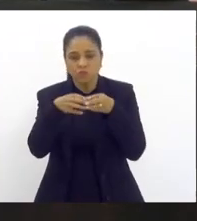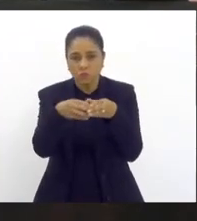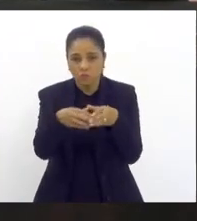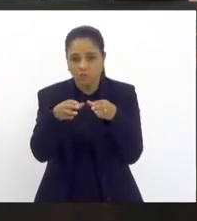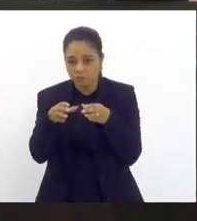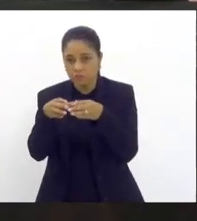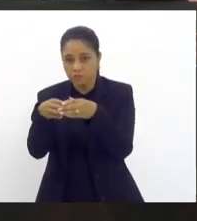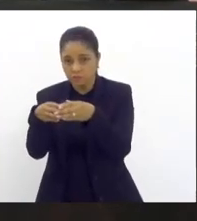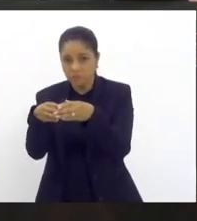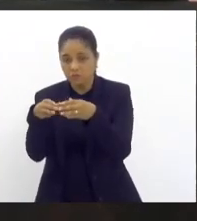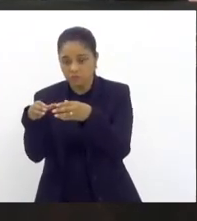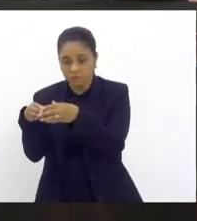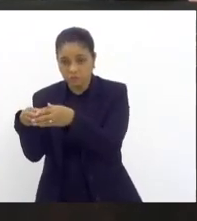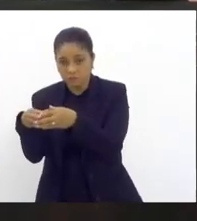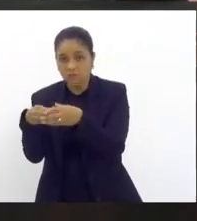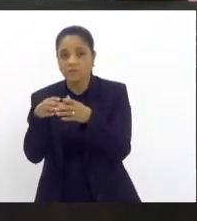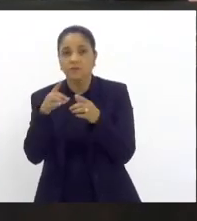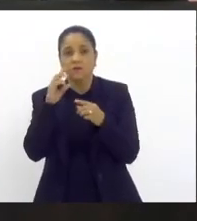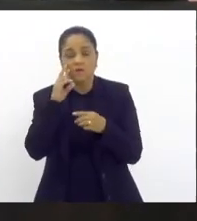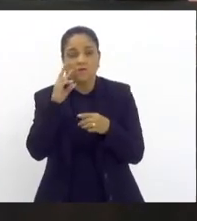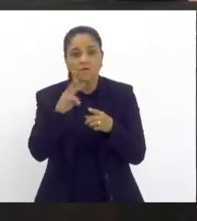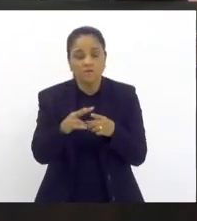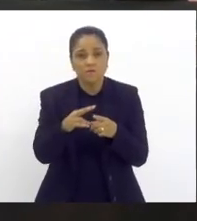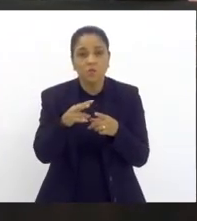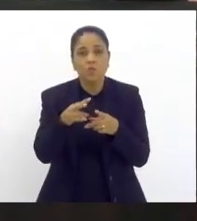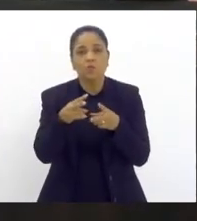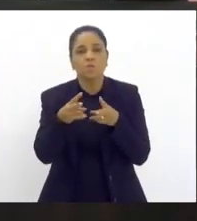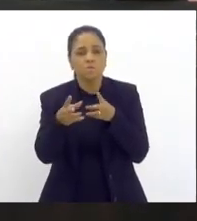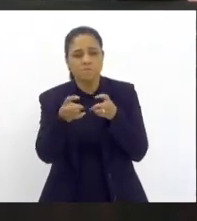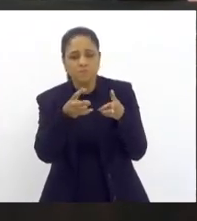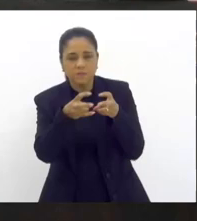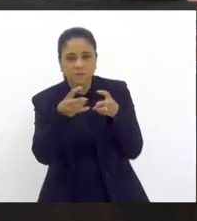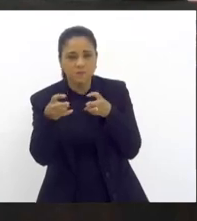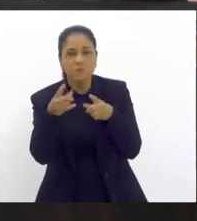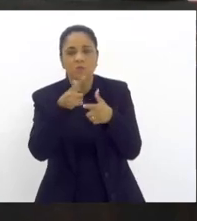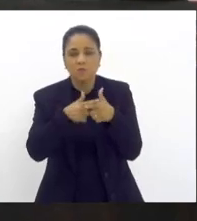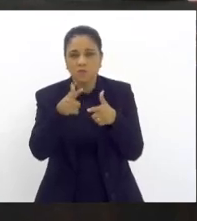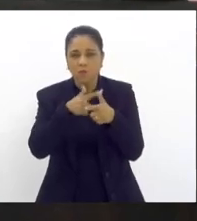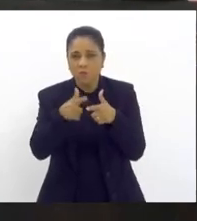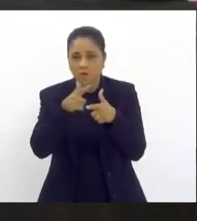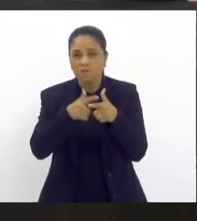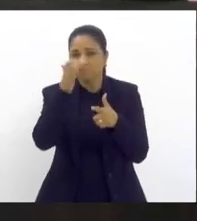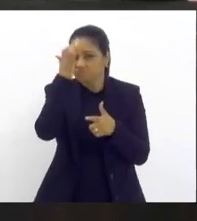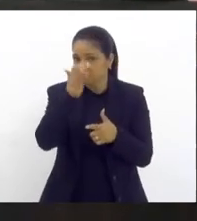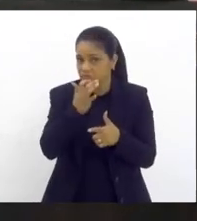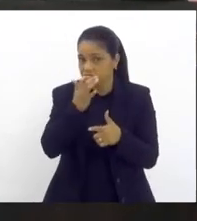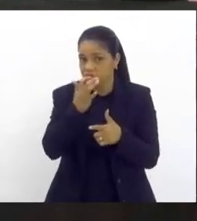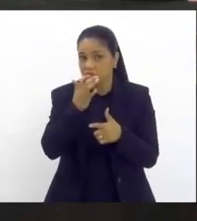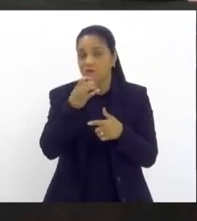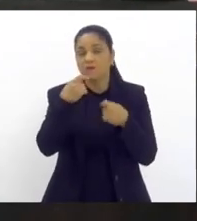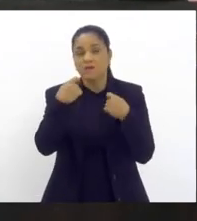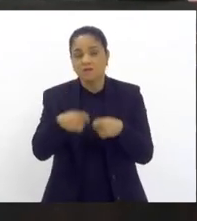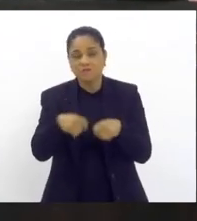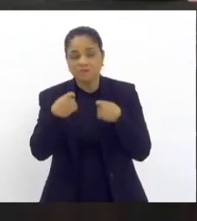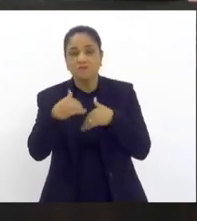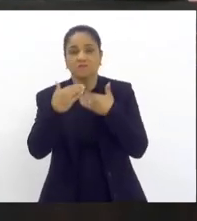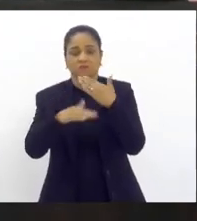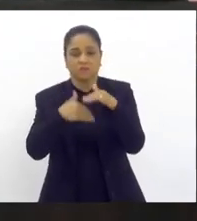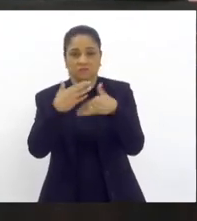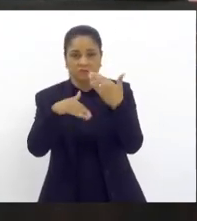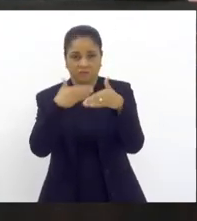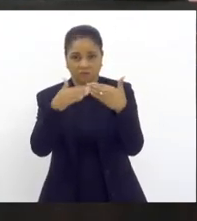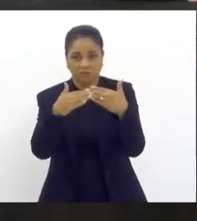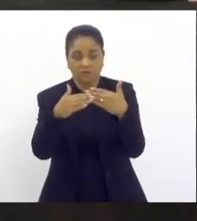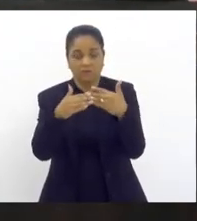viu problemas muito mais graves que precisam se desdobrar, presidente Verônica, em